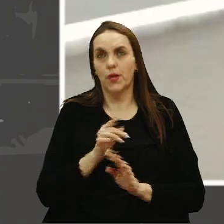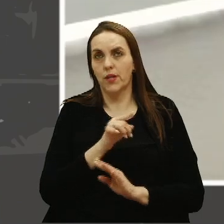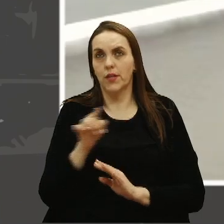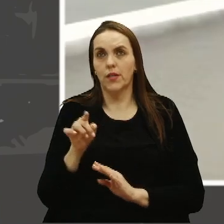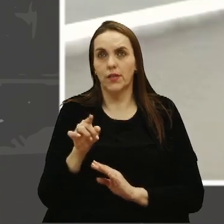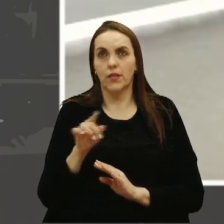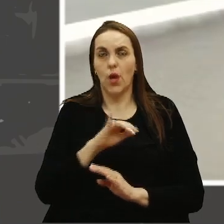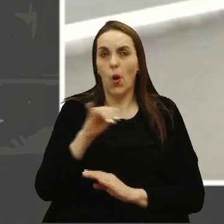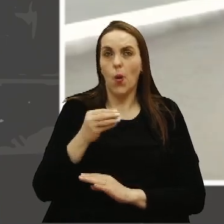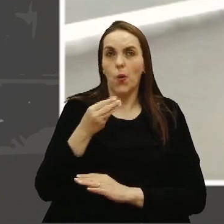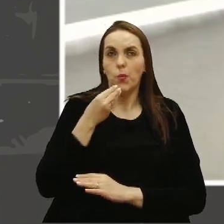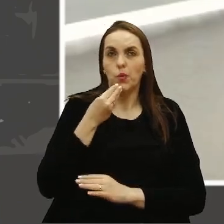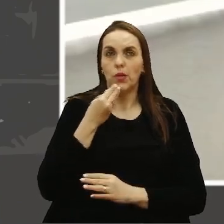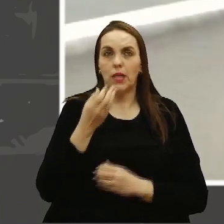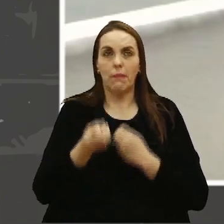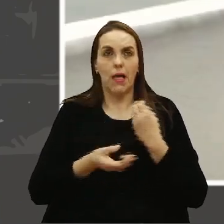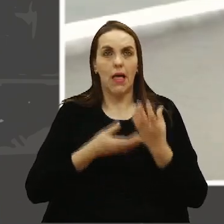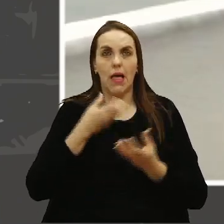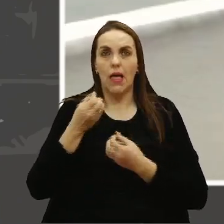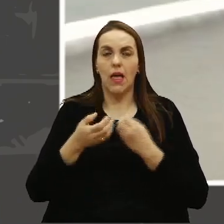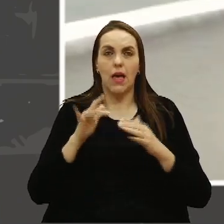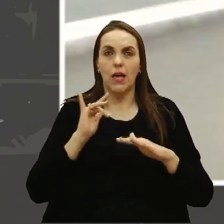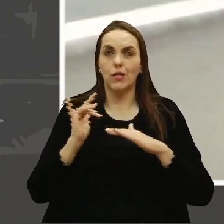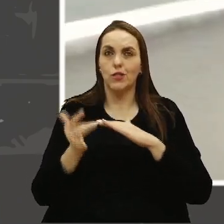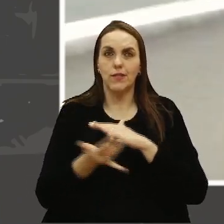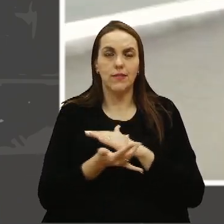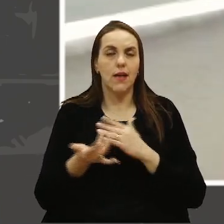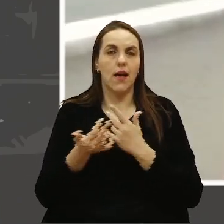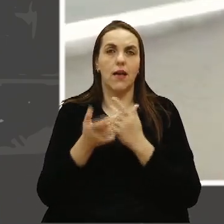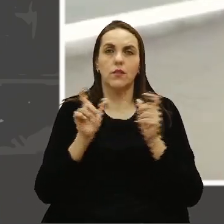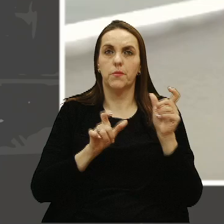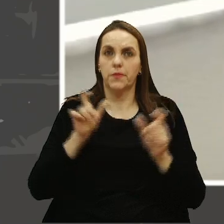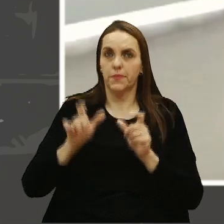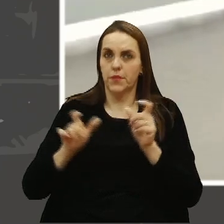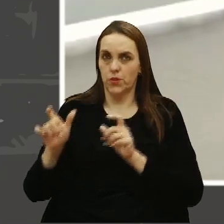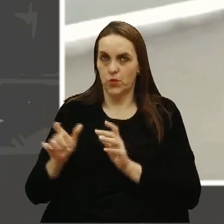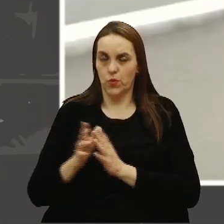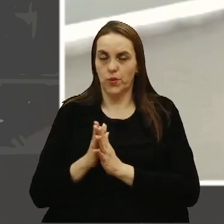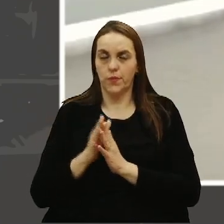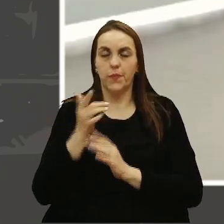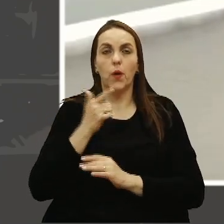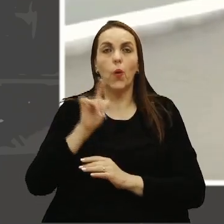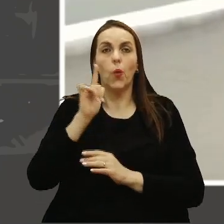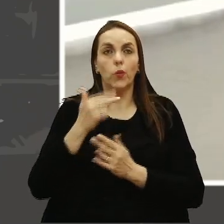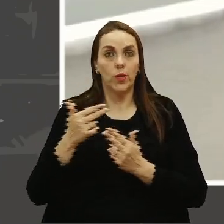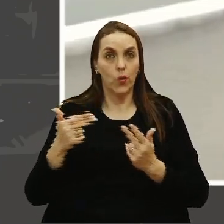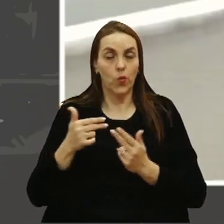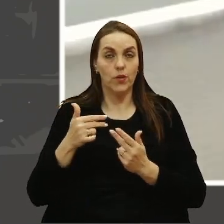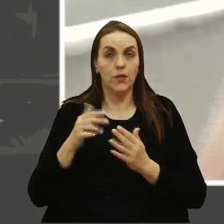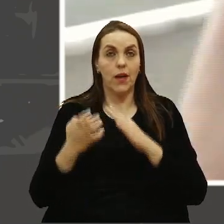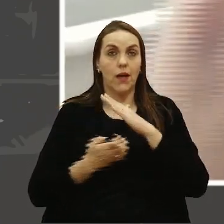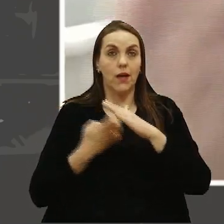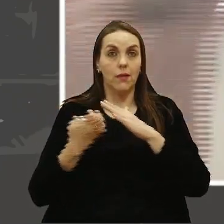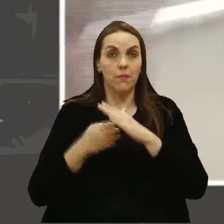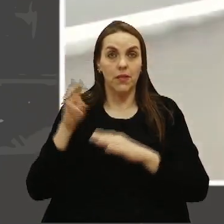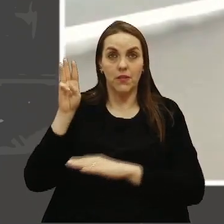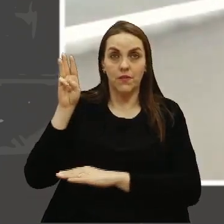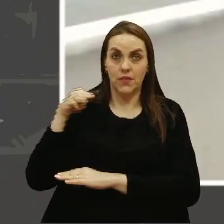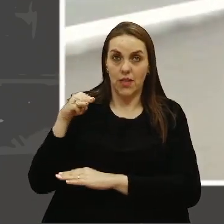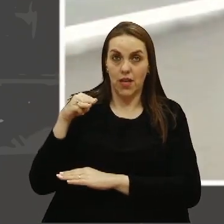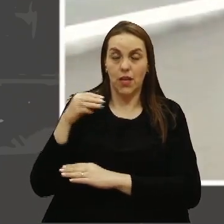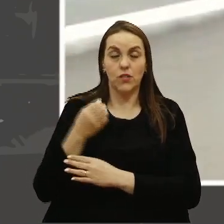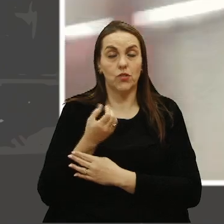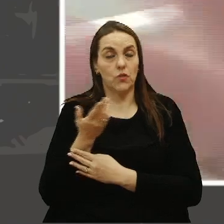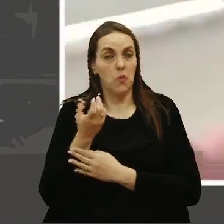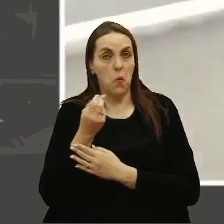forma oportunista nas redes ou para as pessoas. Outra coisa, a Visat, ou seja, a concessionária